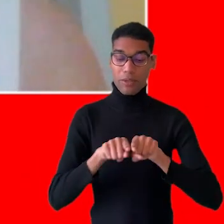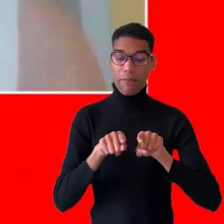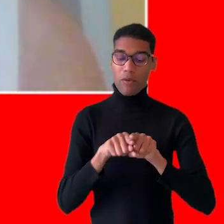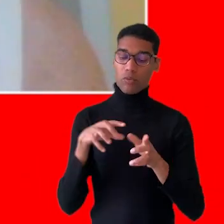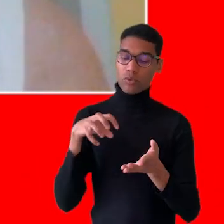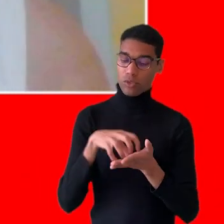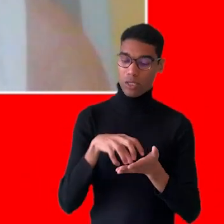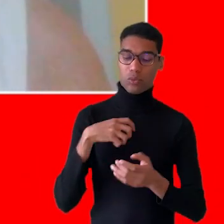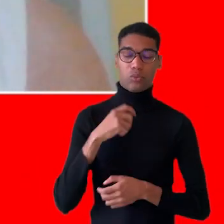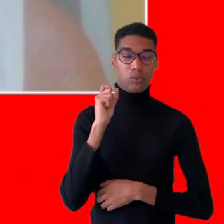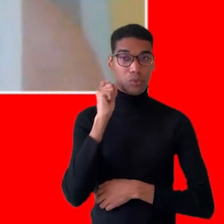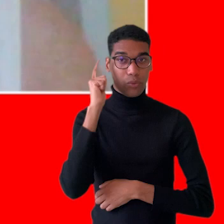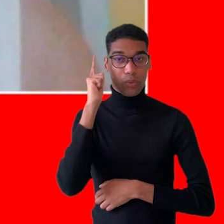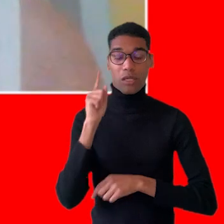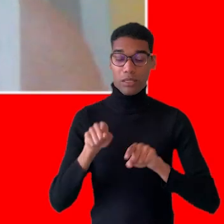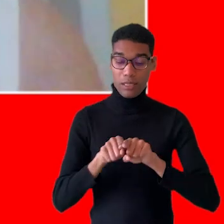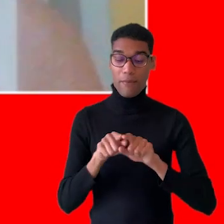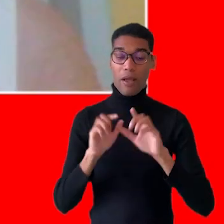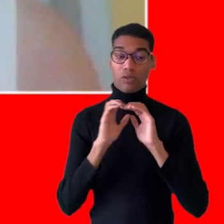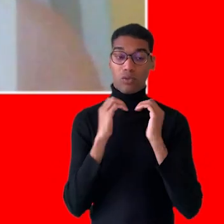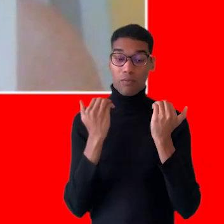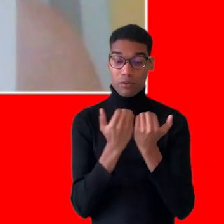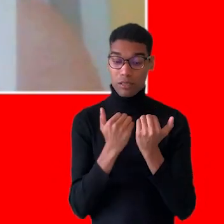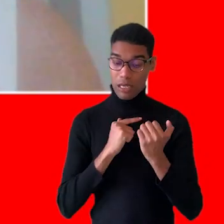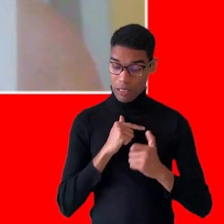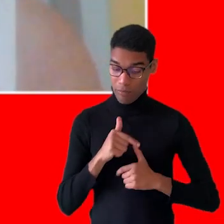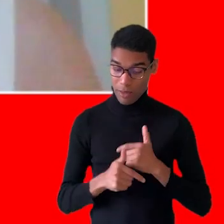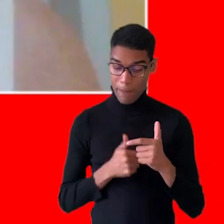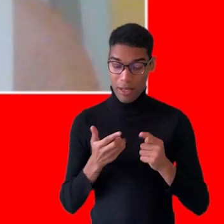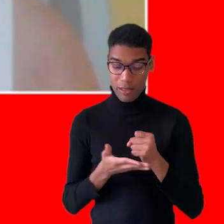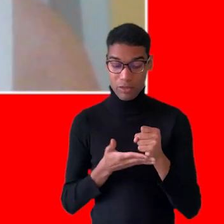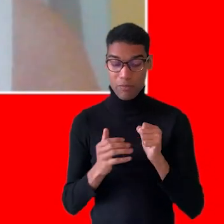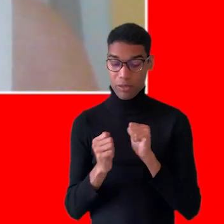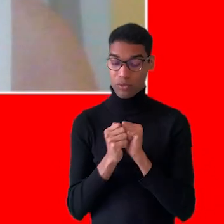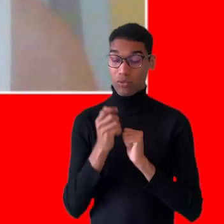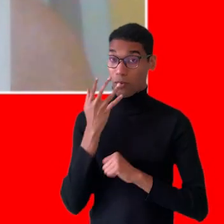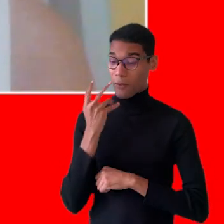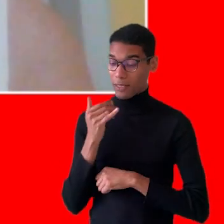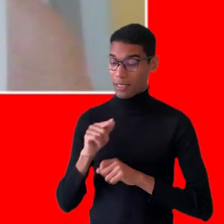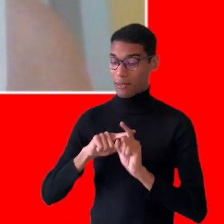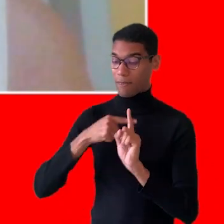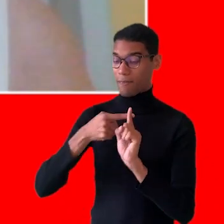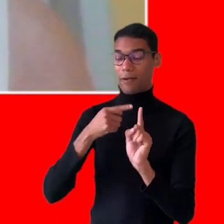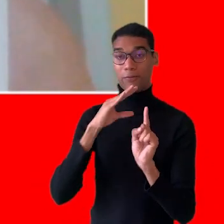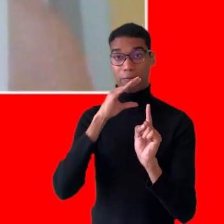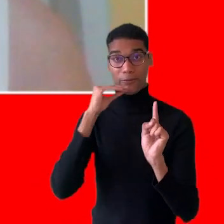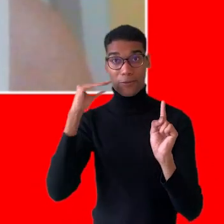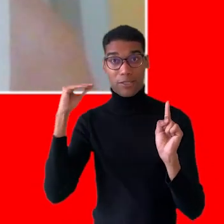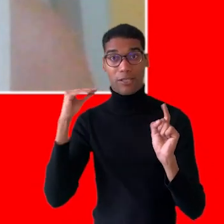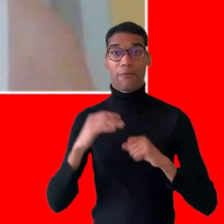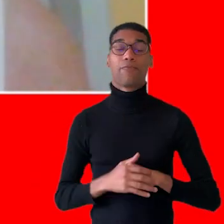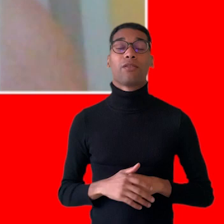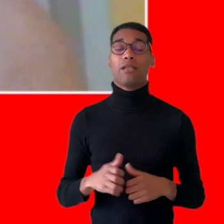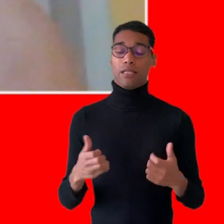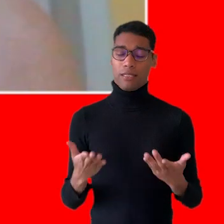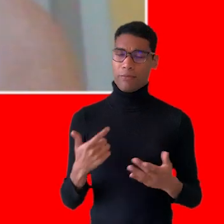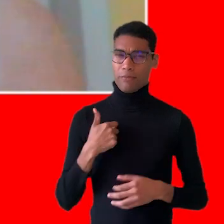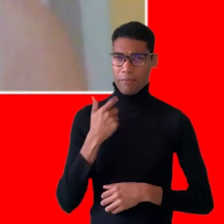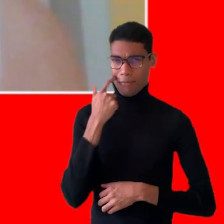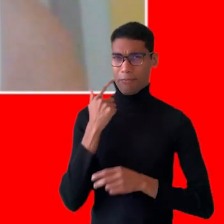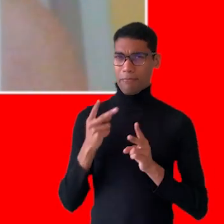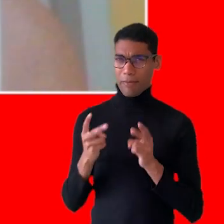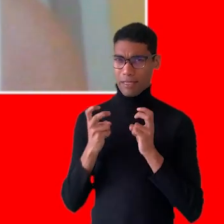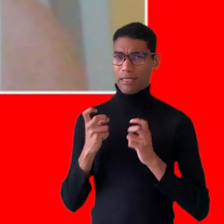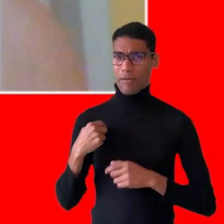culturais, né? As comunidades que têm trabalho de base com as crianças, com os adolescentes. Então, veja o quanto que